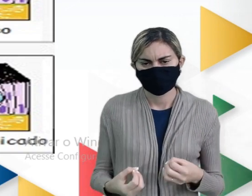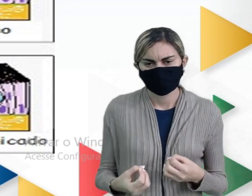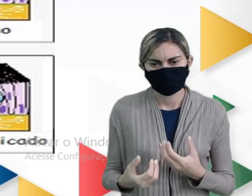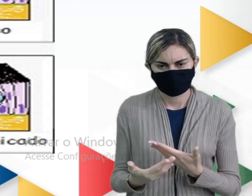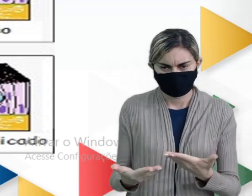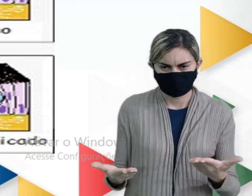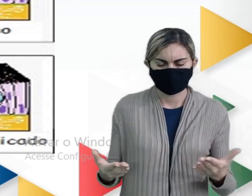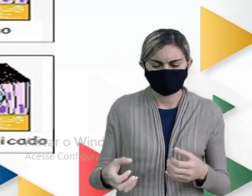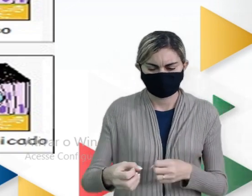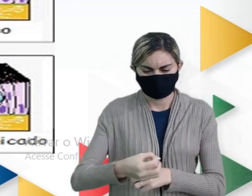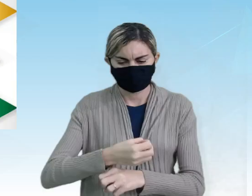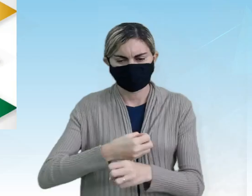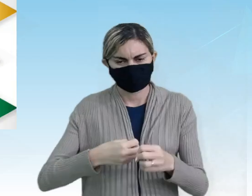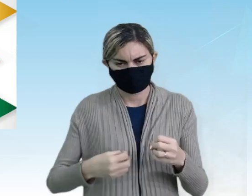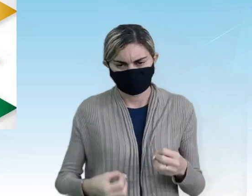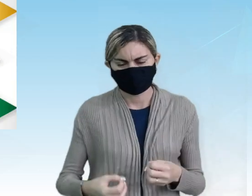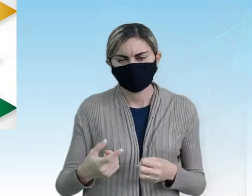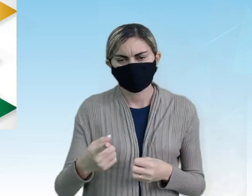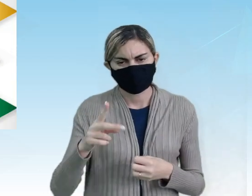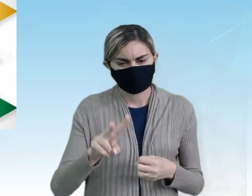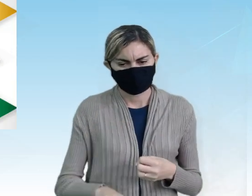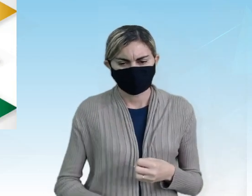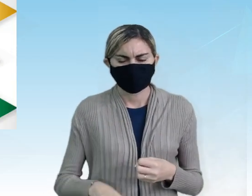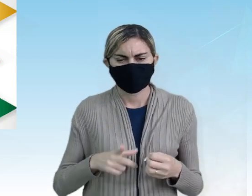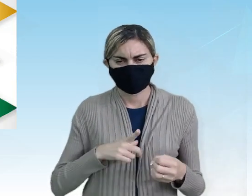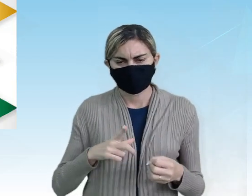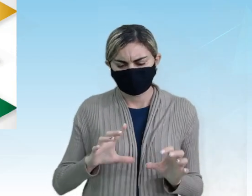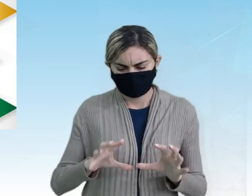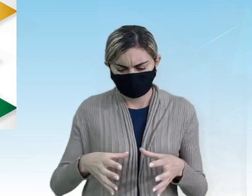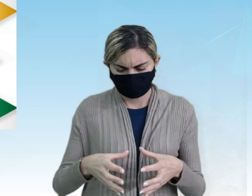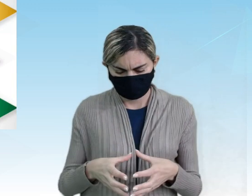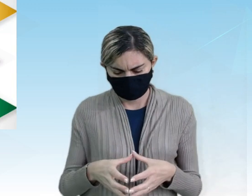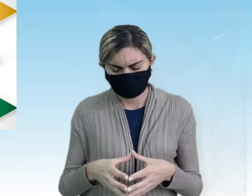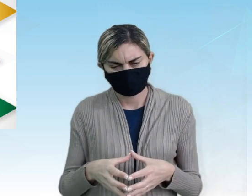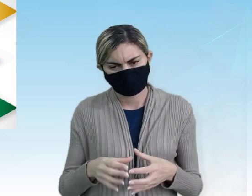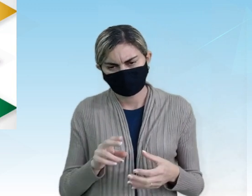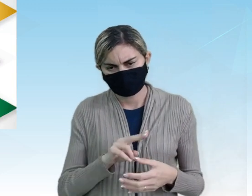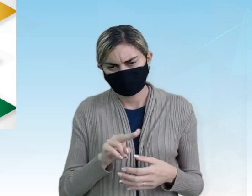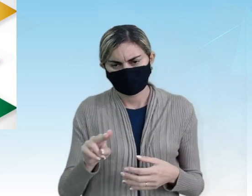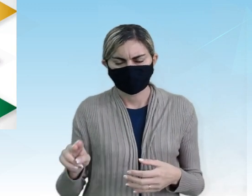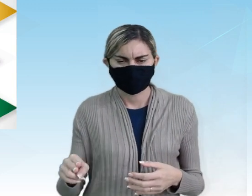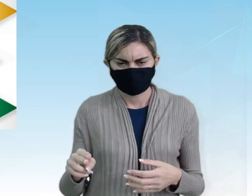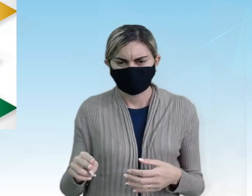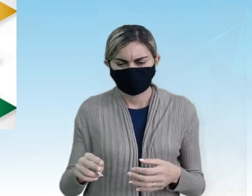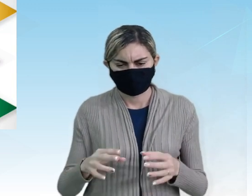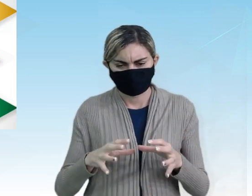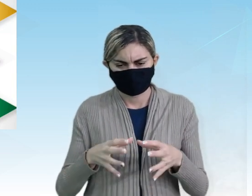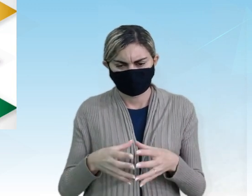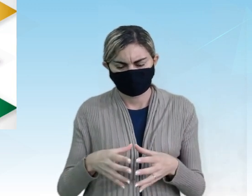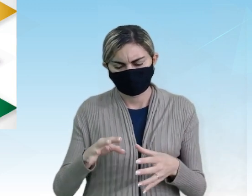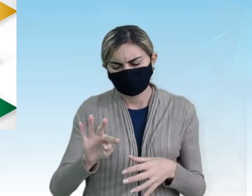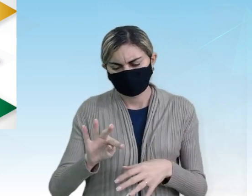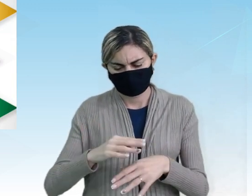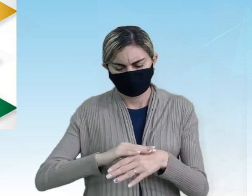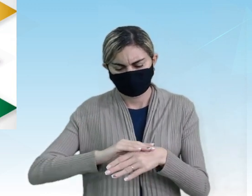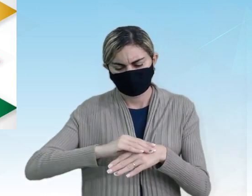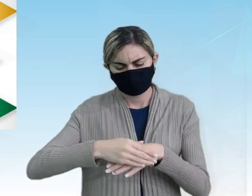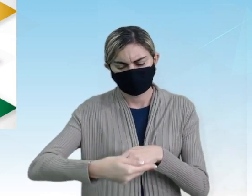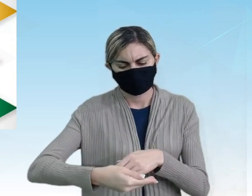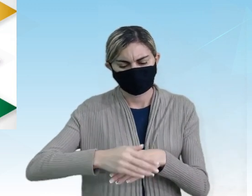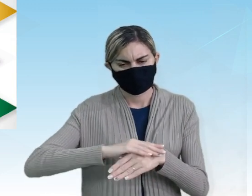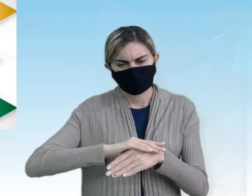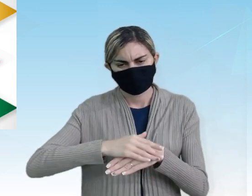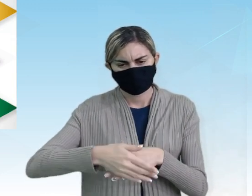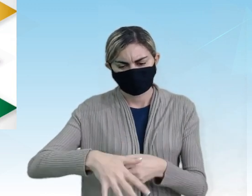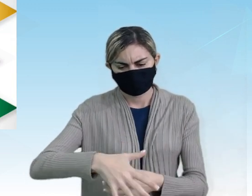As células, por sua vez, quando estão reunidas, irão formar ali o que a gente chama de tecidos, que são um conjunto